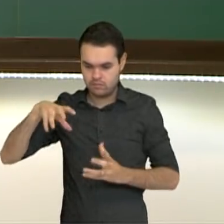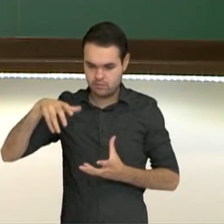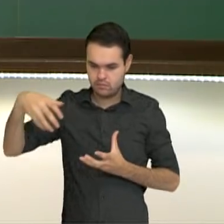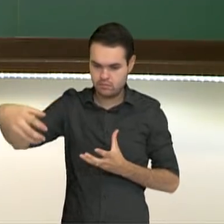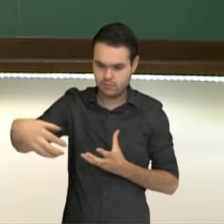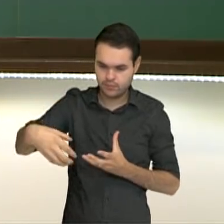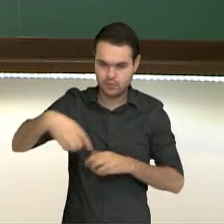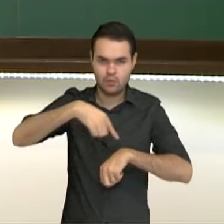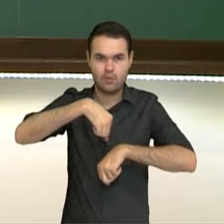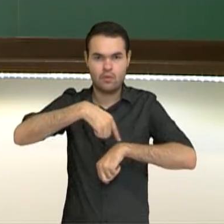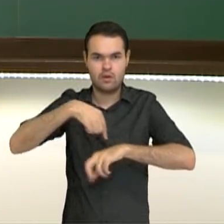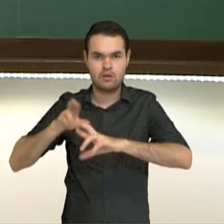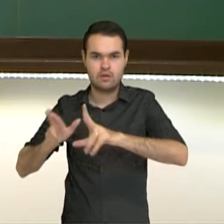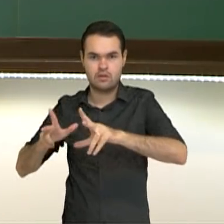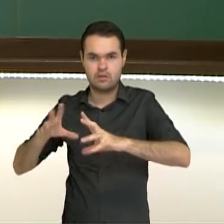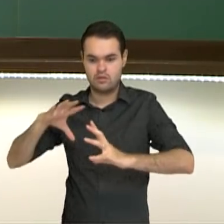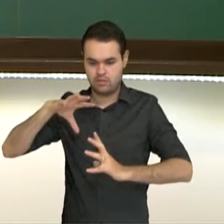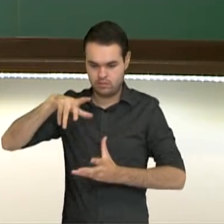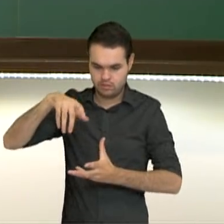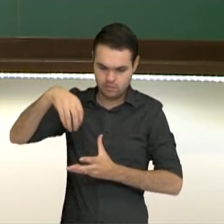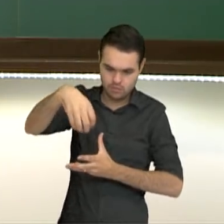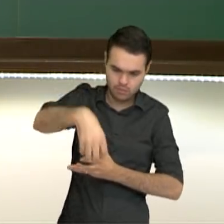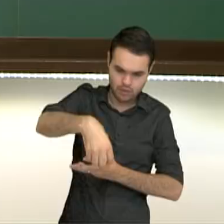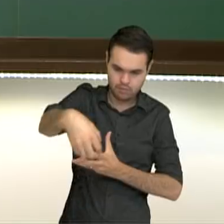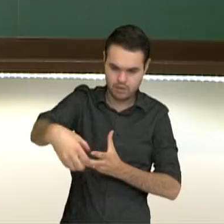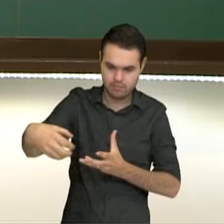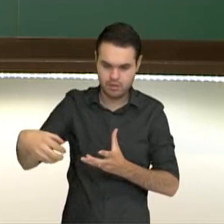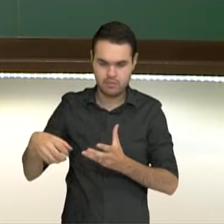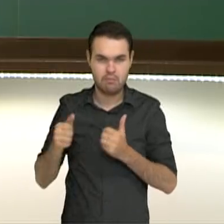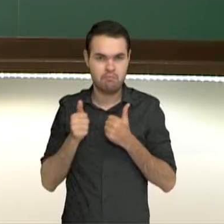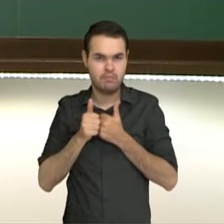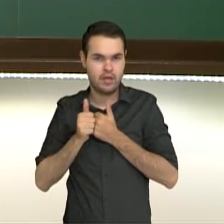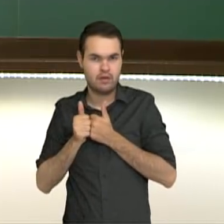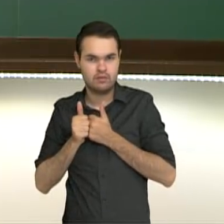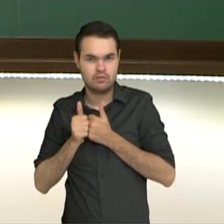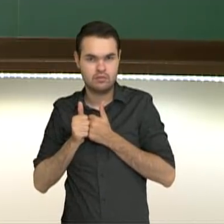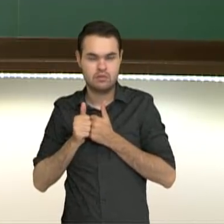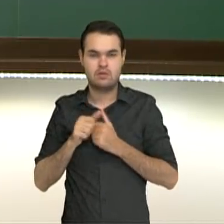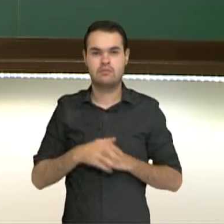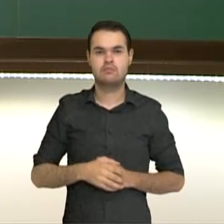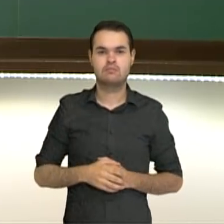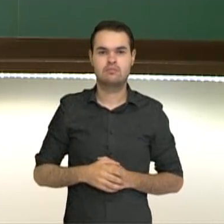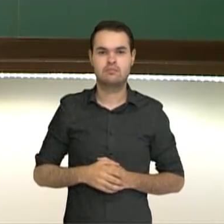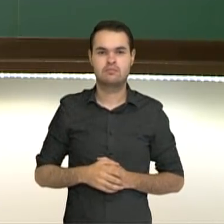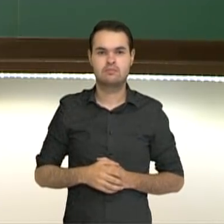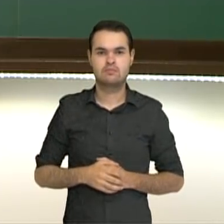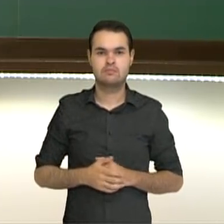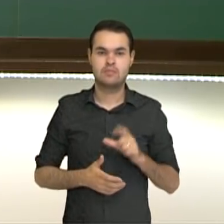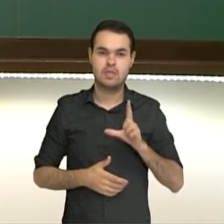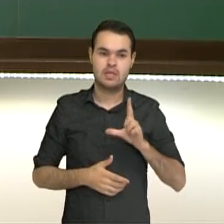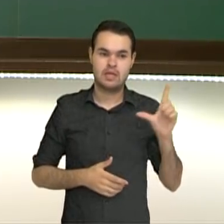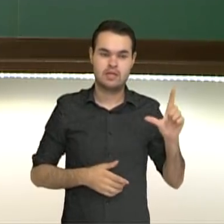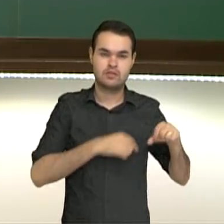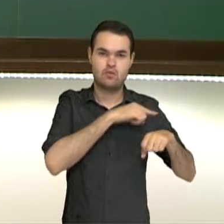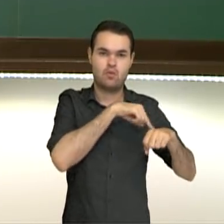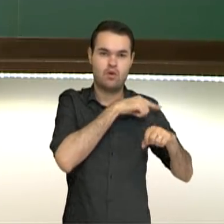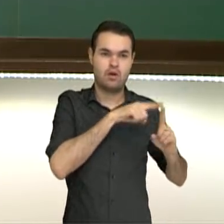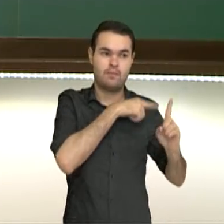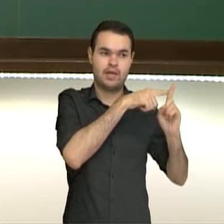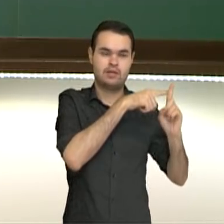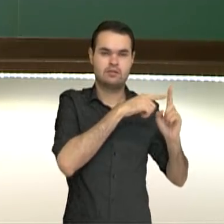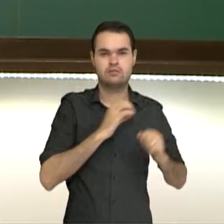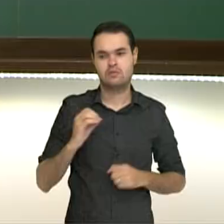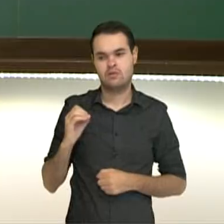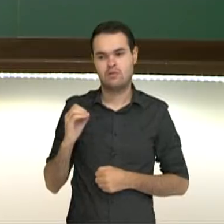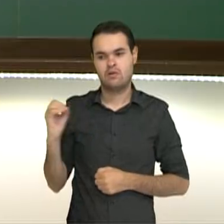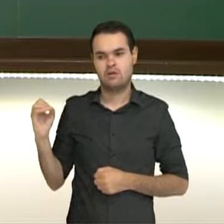Então, o fuso que está do lado daquele que eu estou, se tiver para leste, vai ter 1 hora a mais do que eu. Se tiver para oeste,